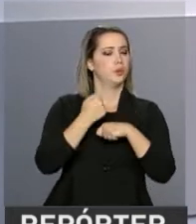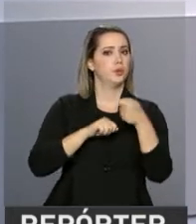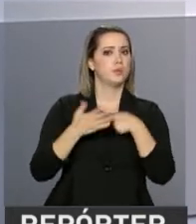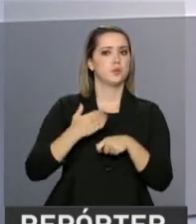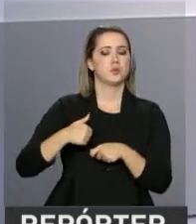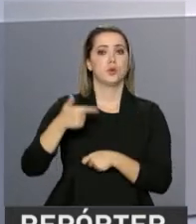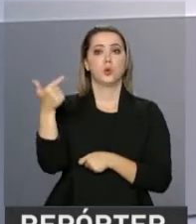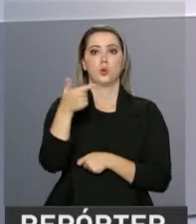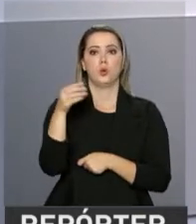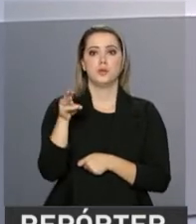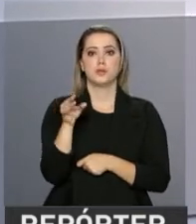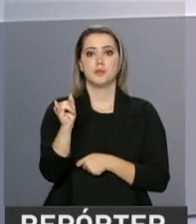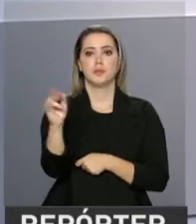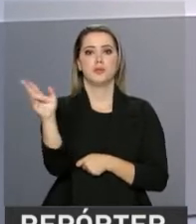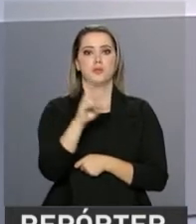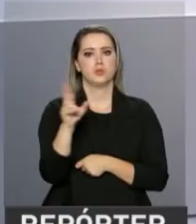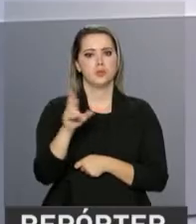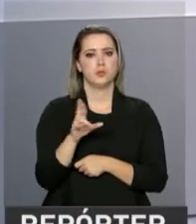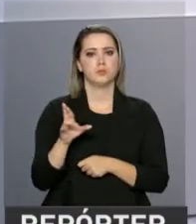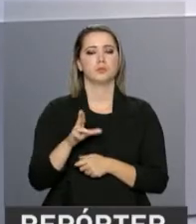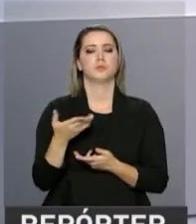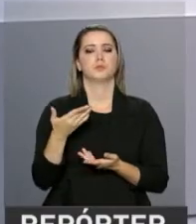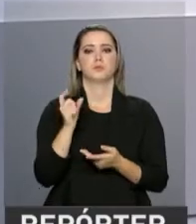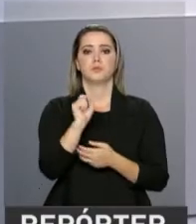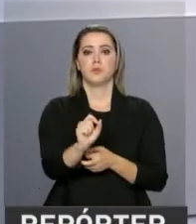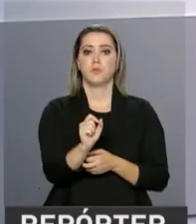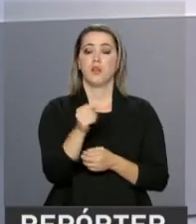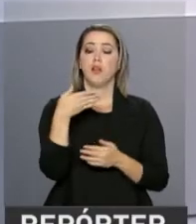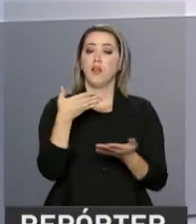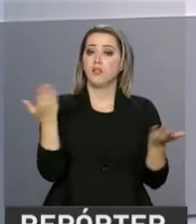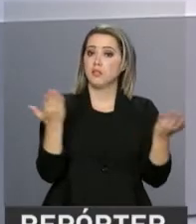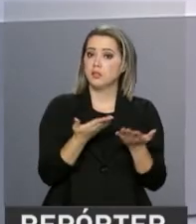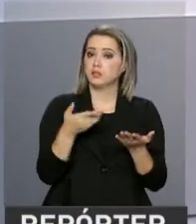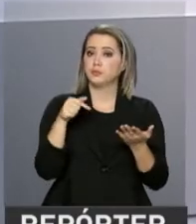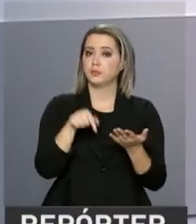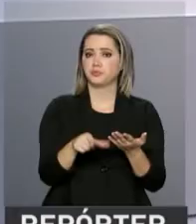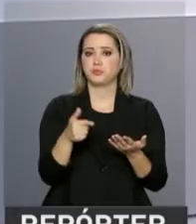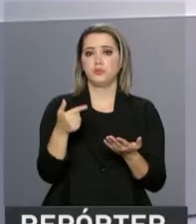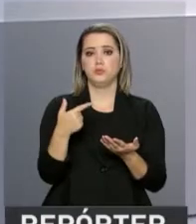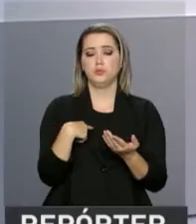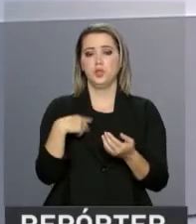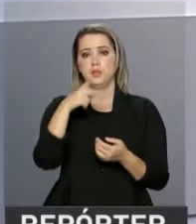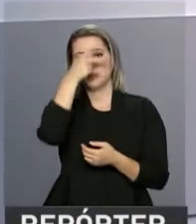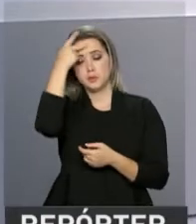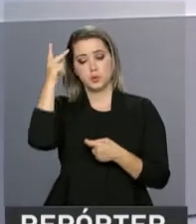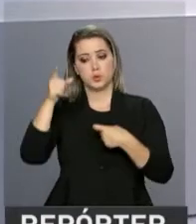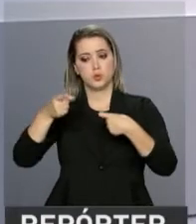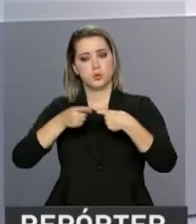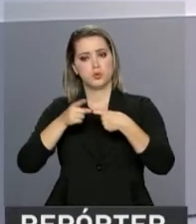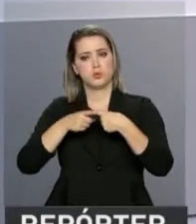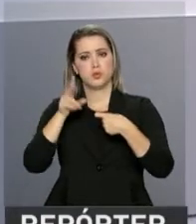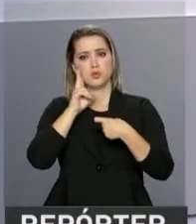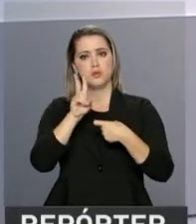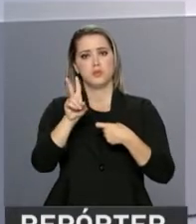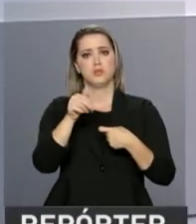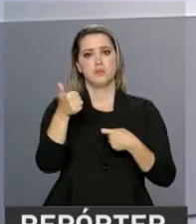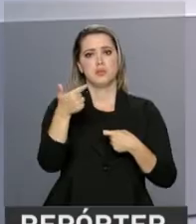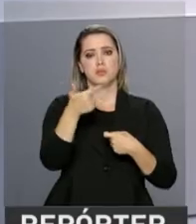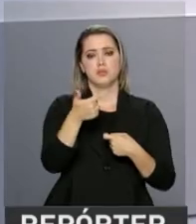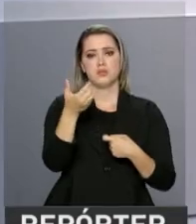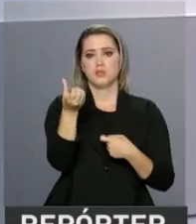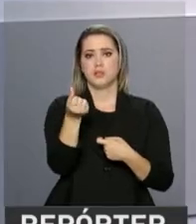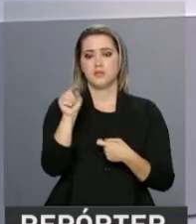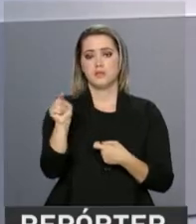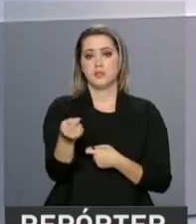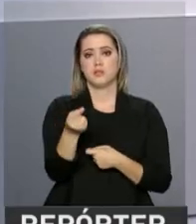de 2 bilhões de reais para os cofres públicos até o momento os peritos realizaram mais de 126